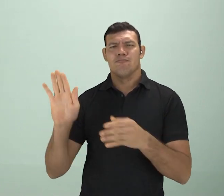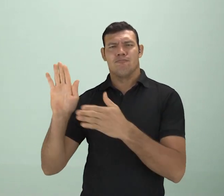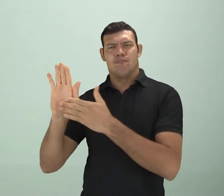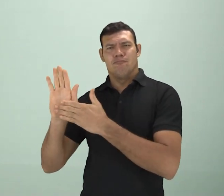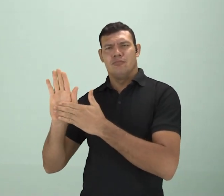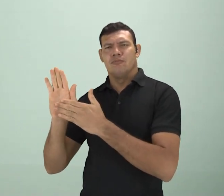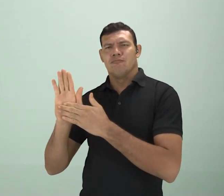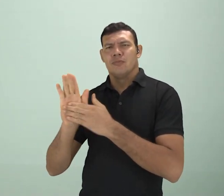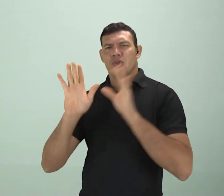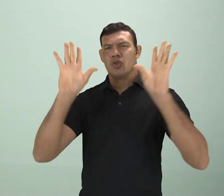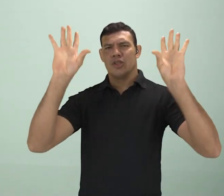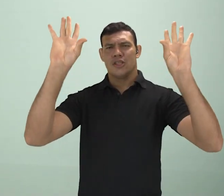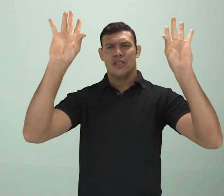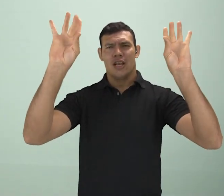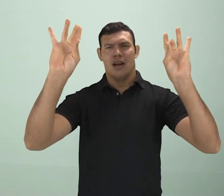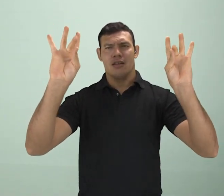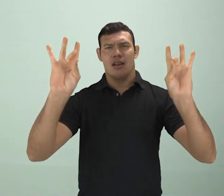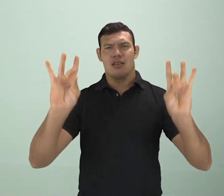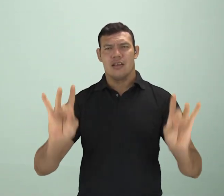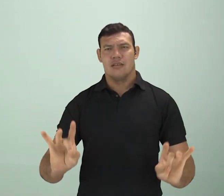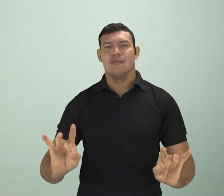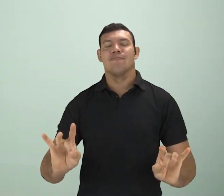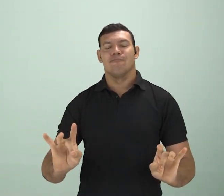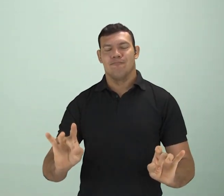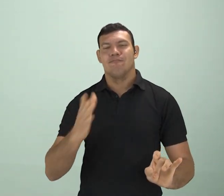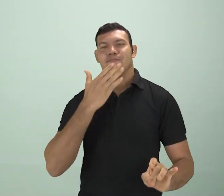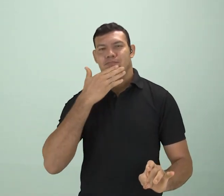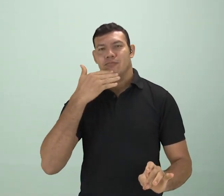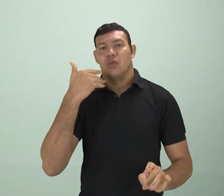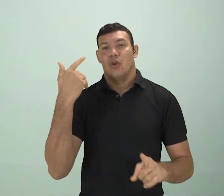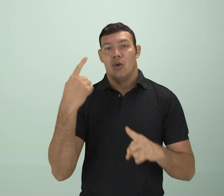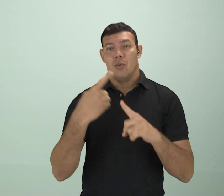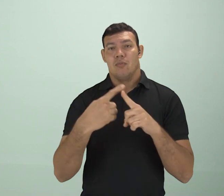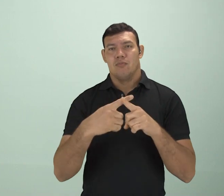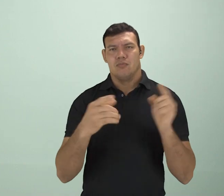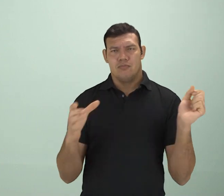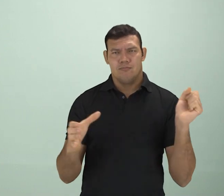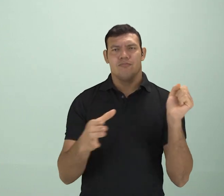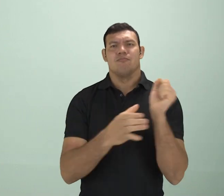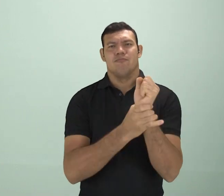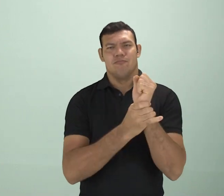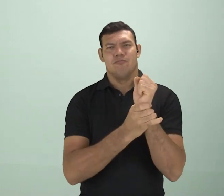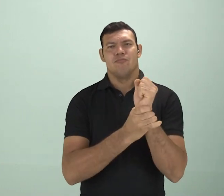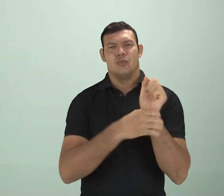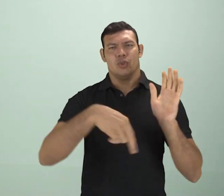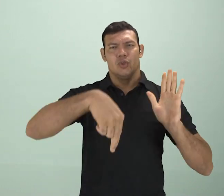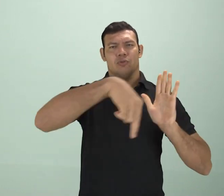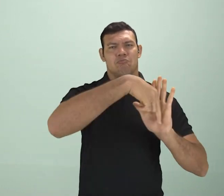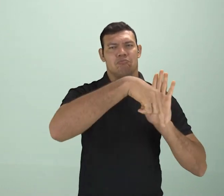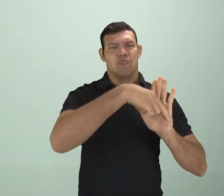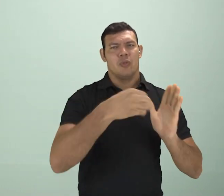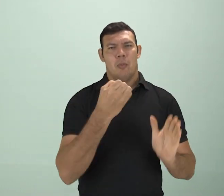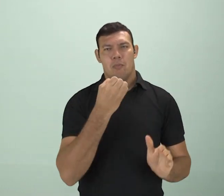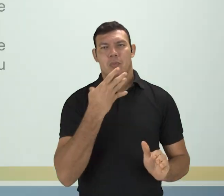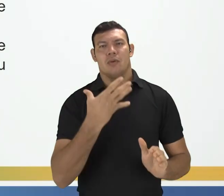quanto mais detalhada for, melhor, mais garantia você terá de uma nota melhor na redação do